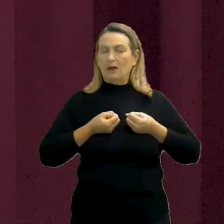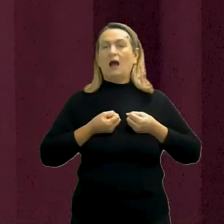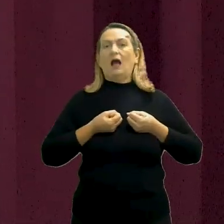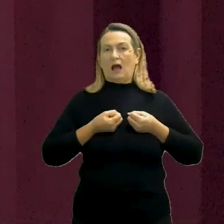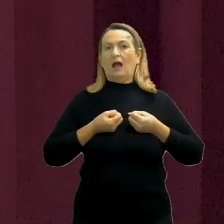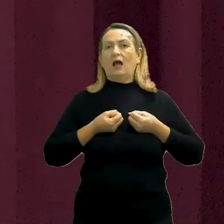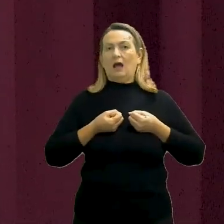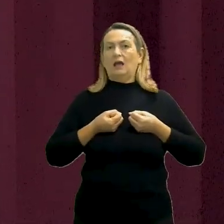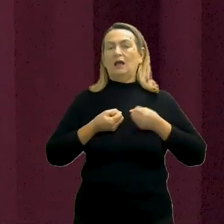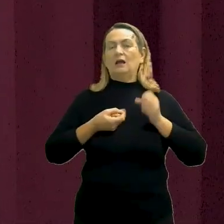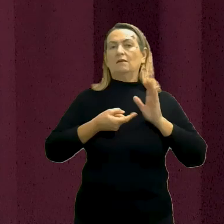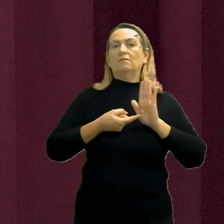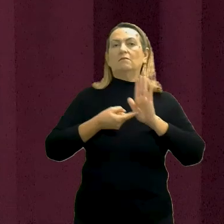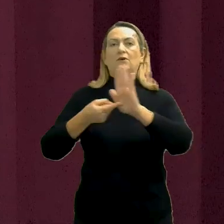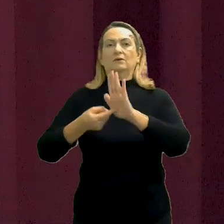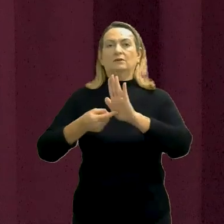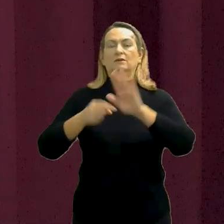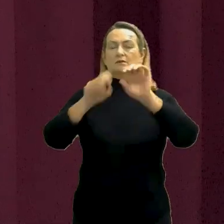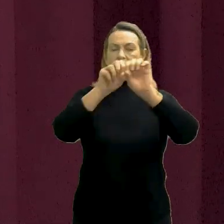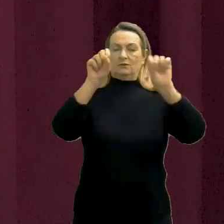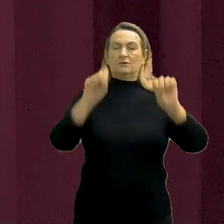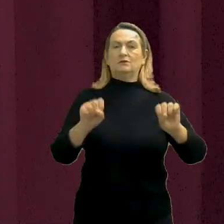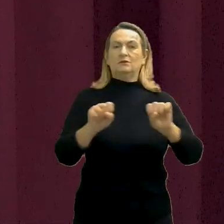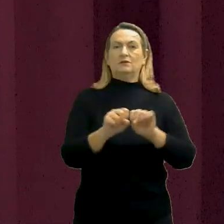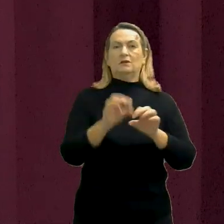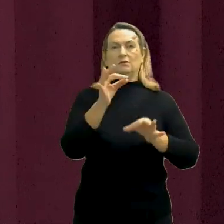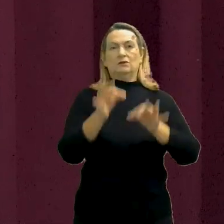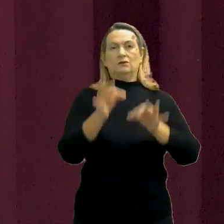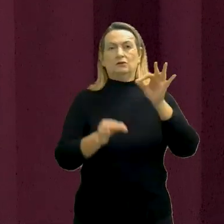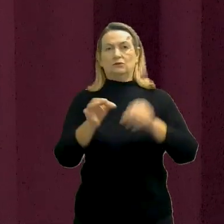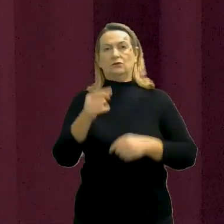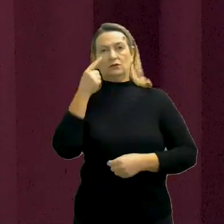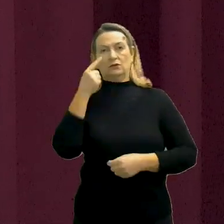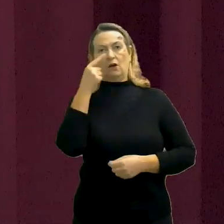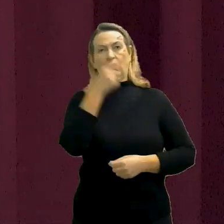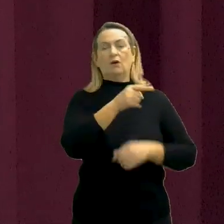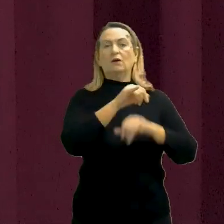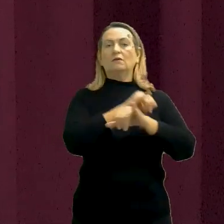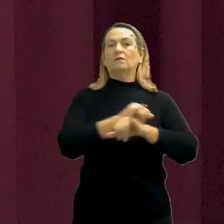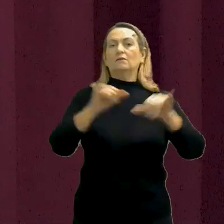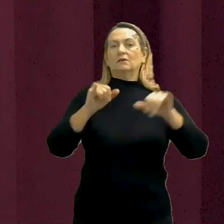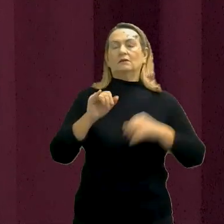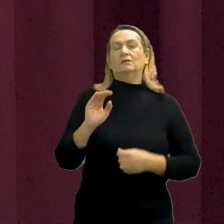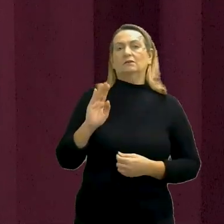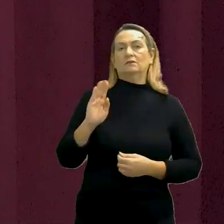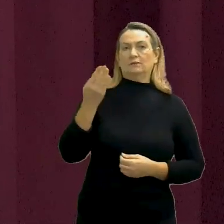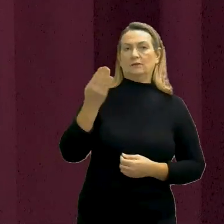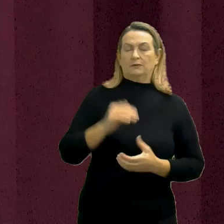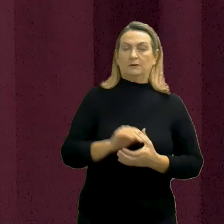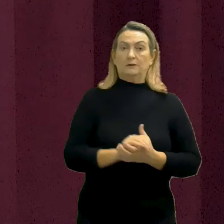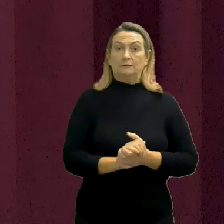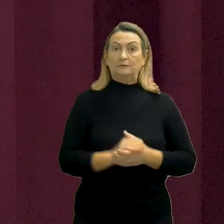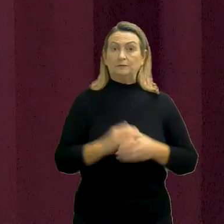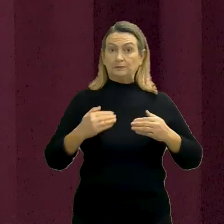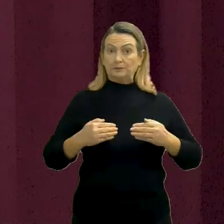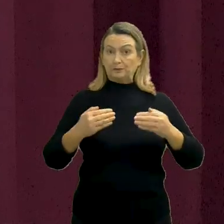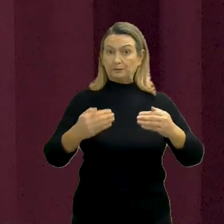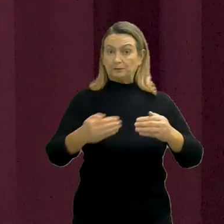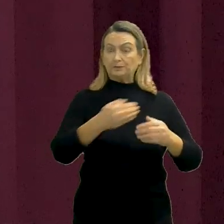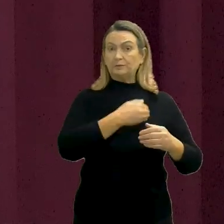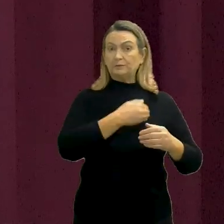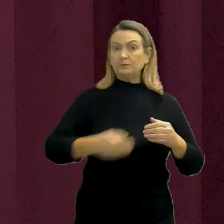eh é importante observar que o ministério público estadual hoje ele tem uma ele possui